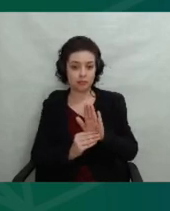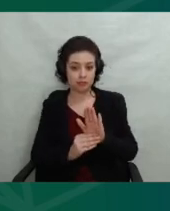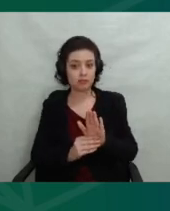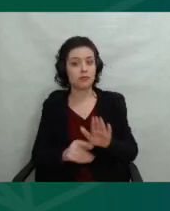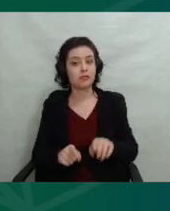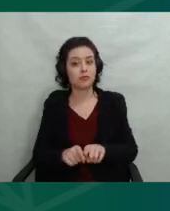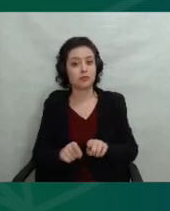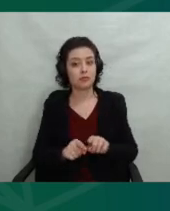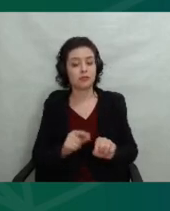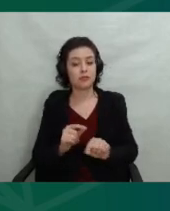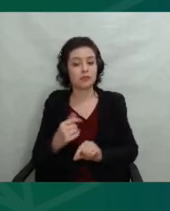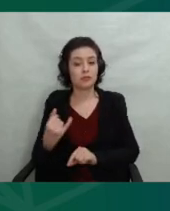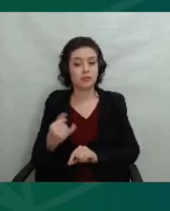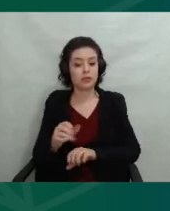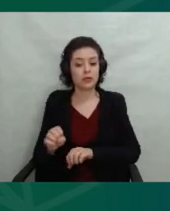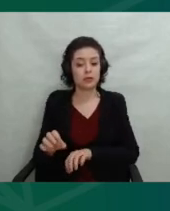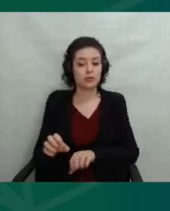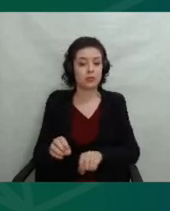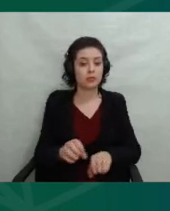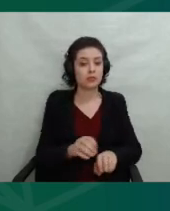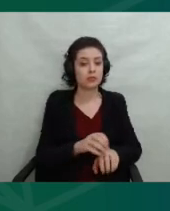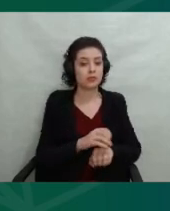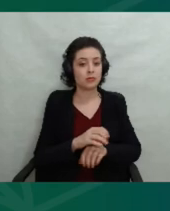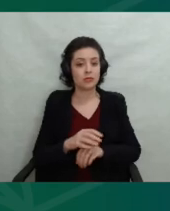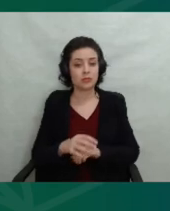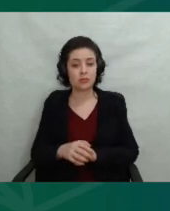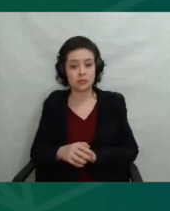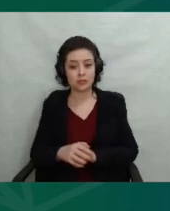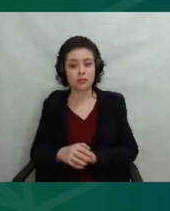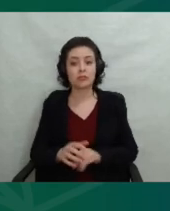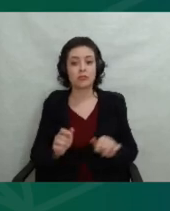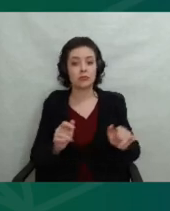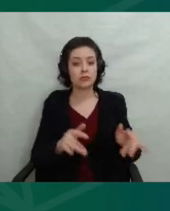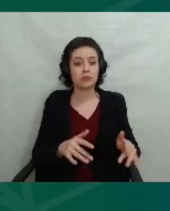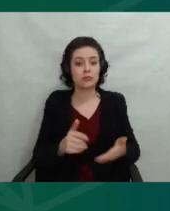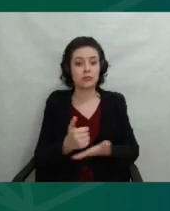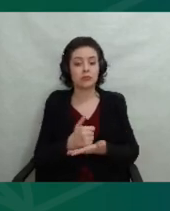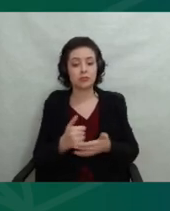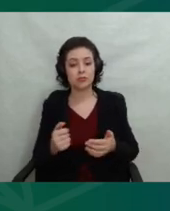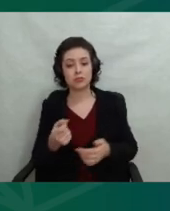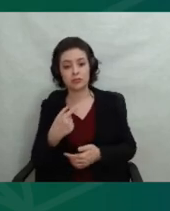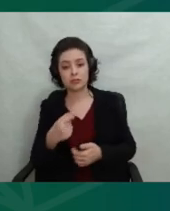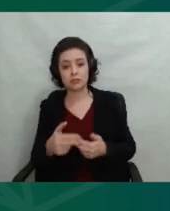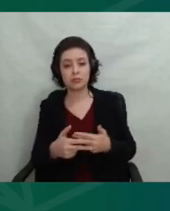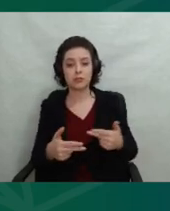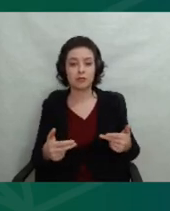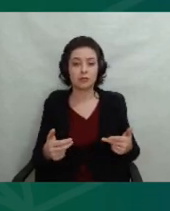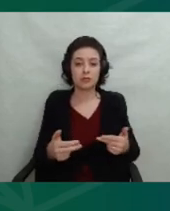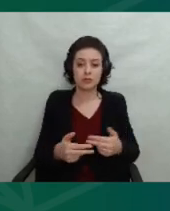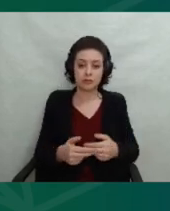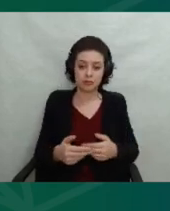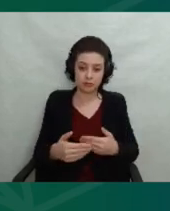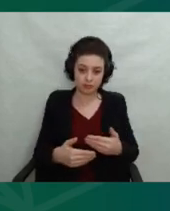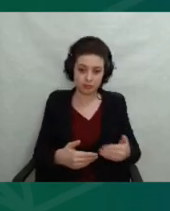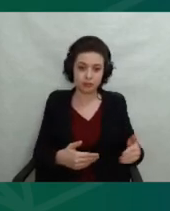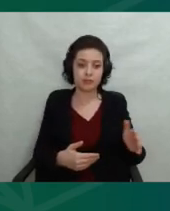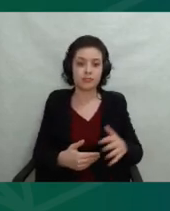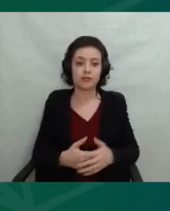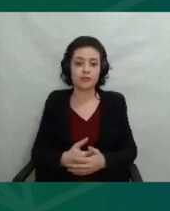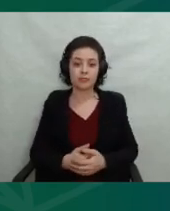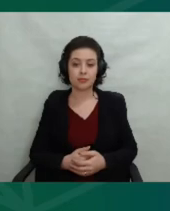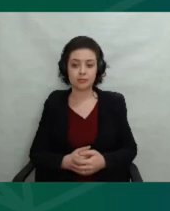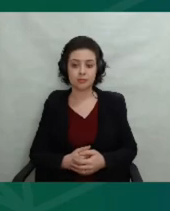de educação relacionadas ao descarte adequado de fármacos, de cosméticos e assim por diante. Então, era isso que eu